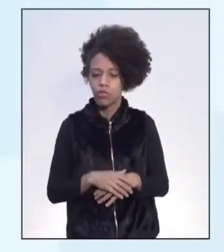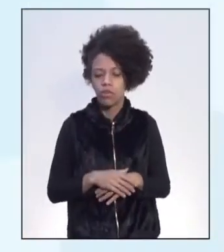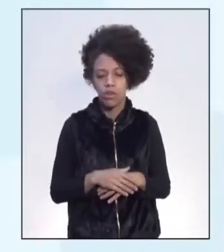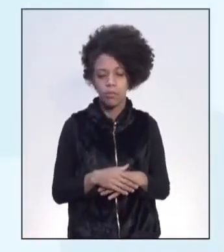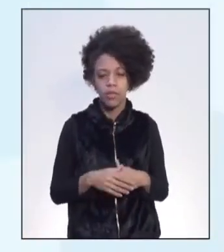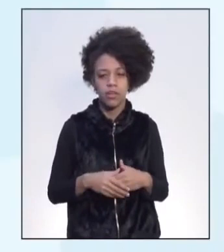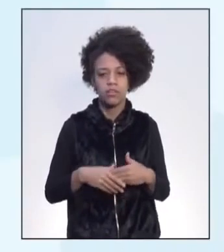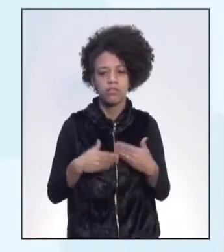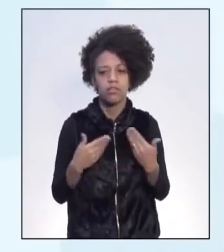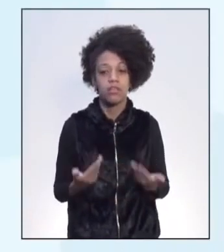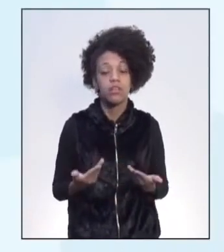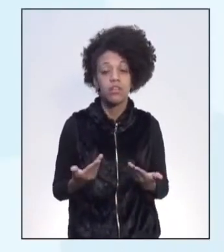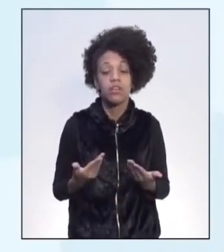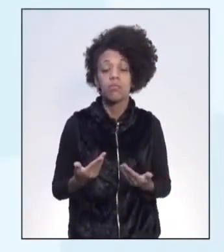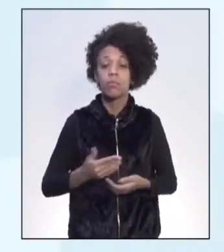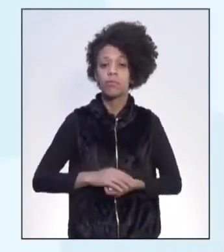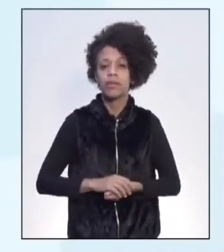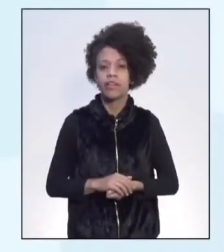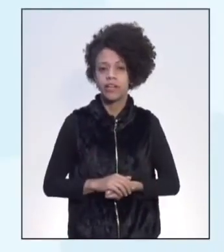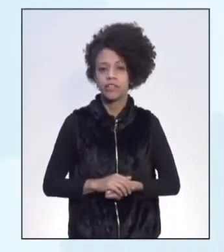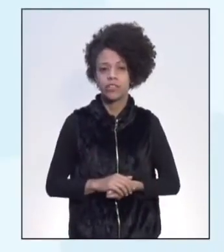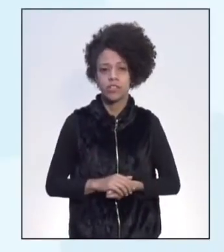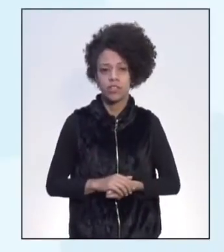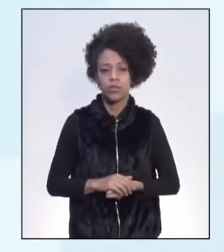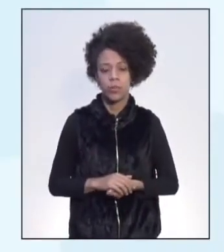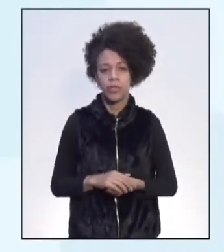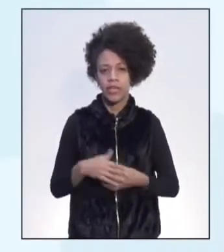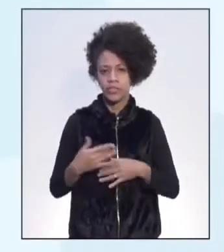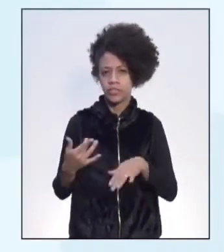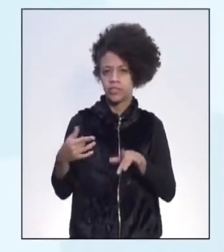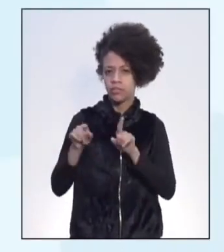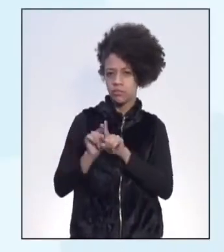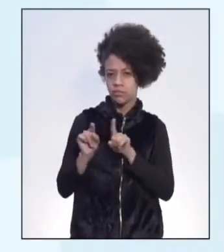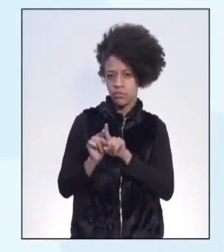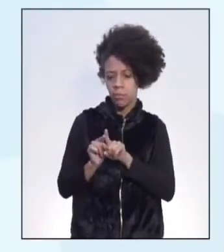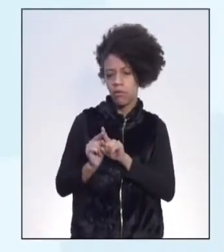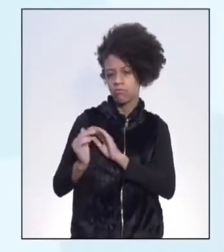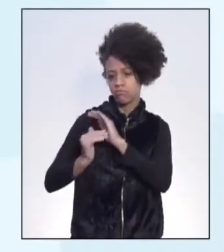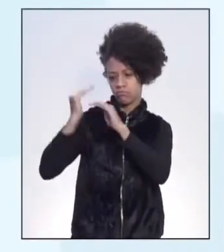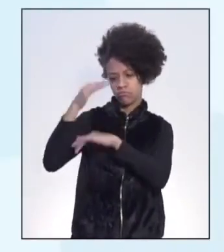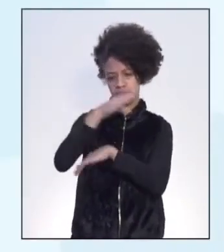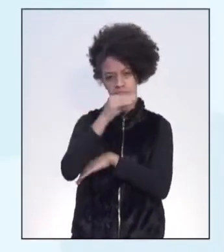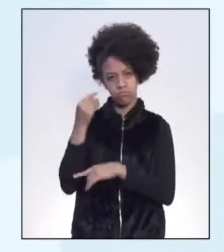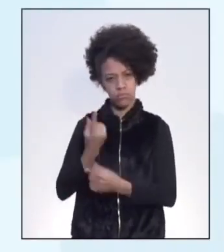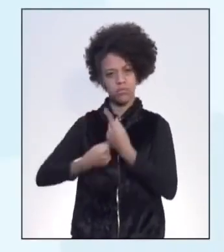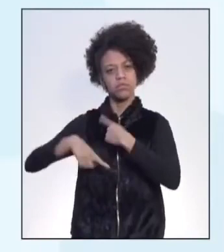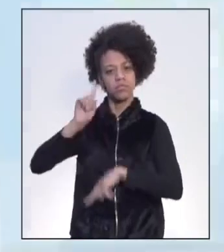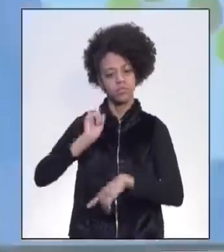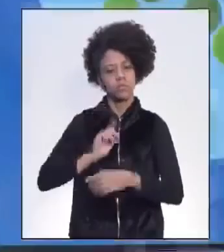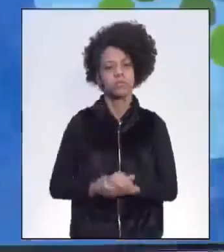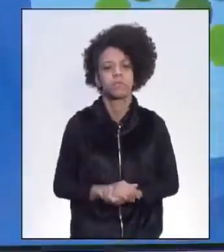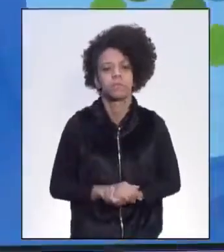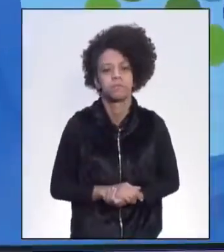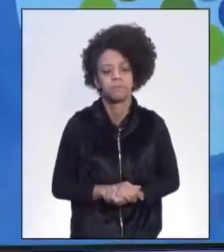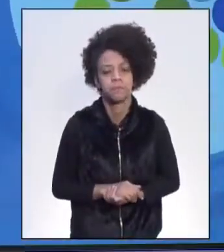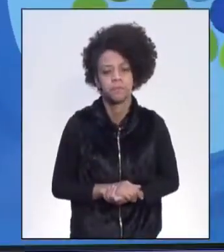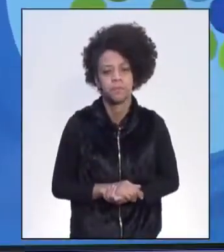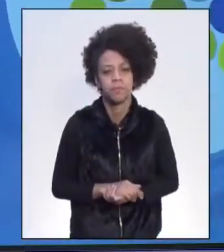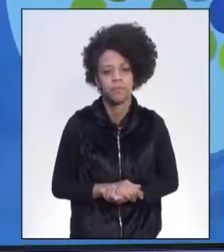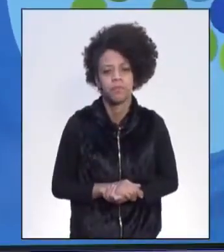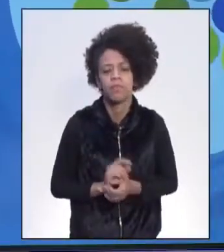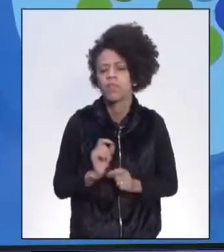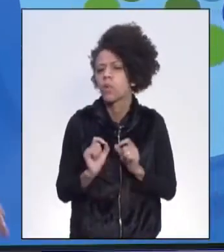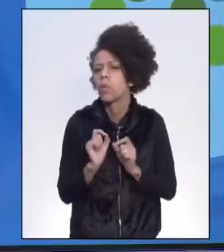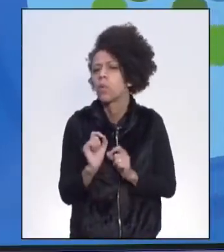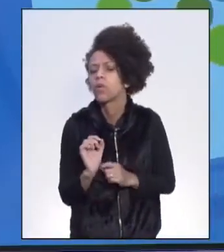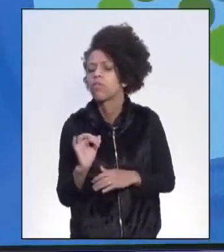comportamental, que caracterizam um período de transição da infância para a adolescência. Tudo bem? Bom, o que a